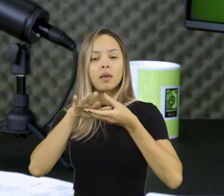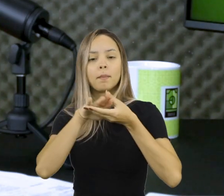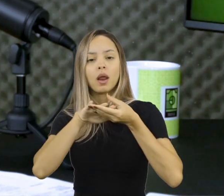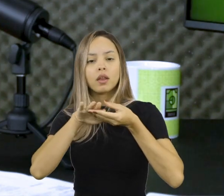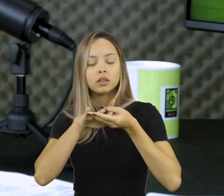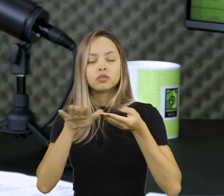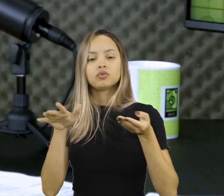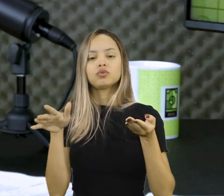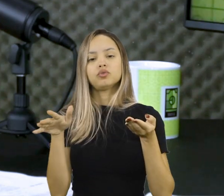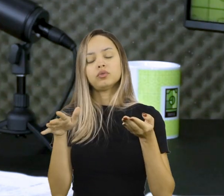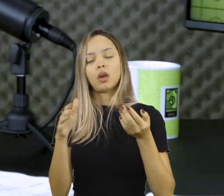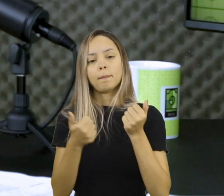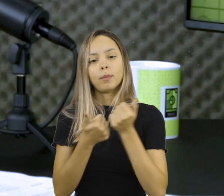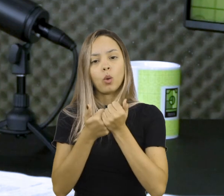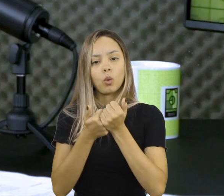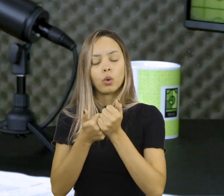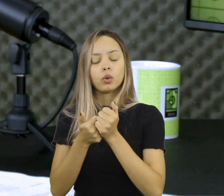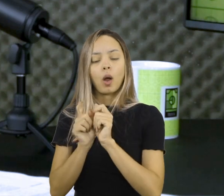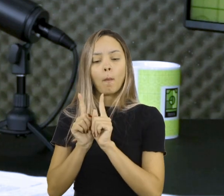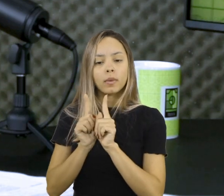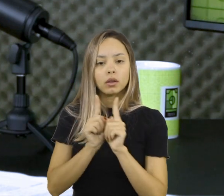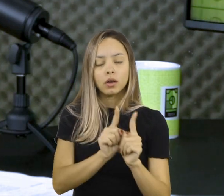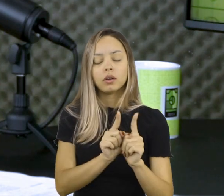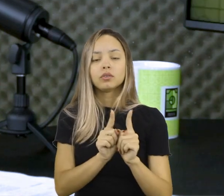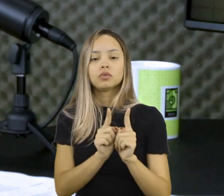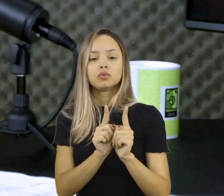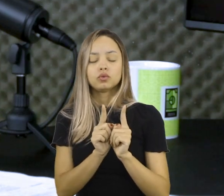apoio acompanhante eh